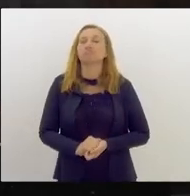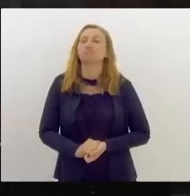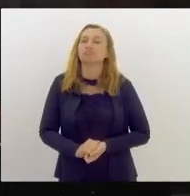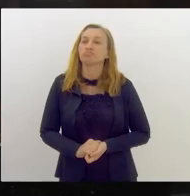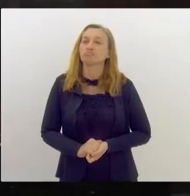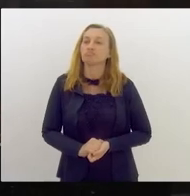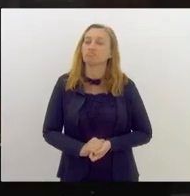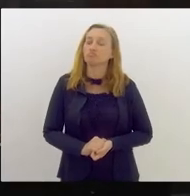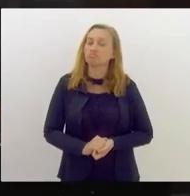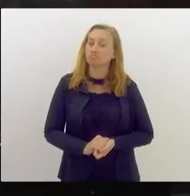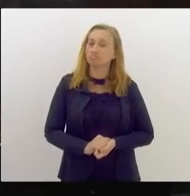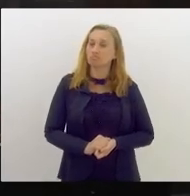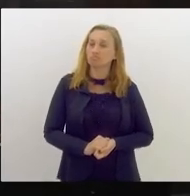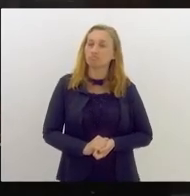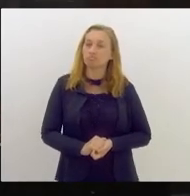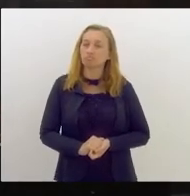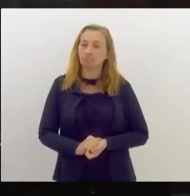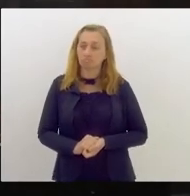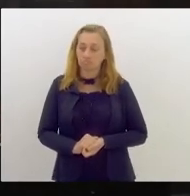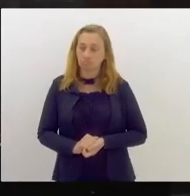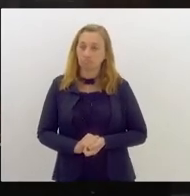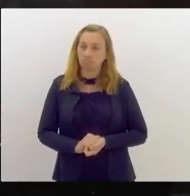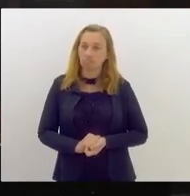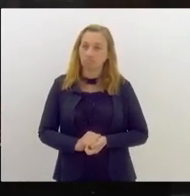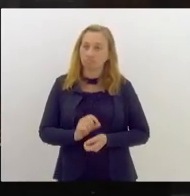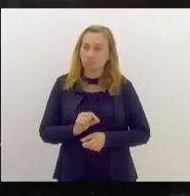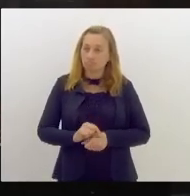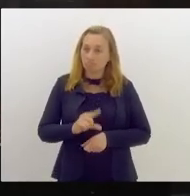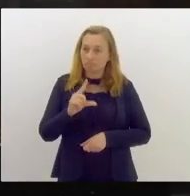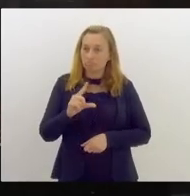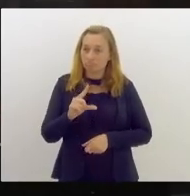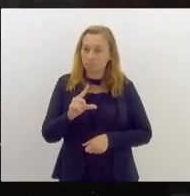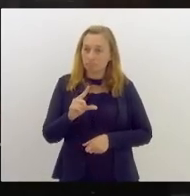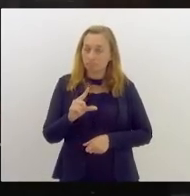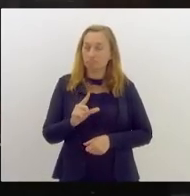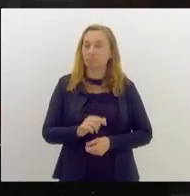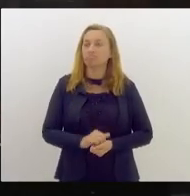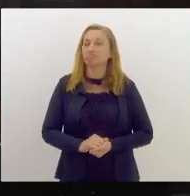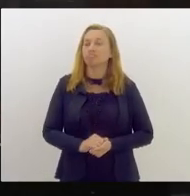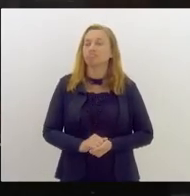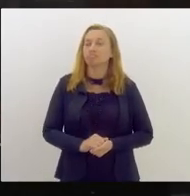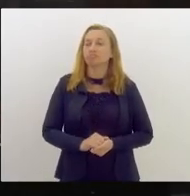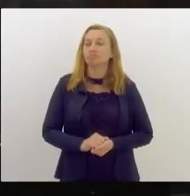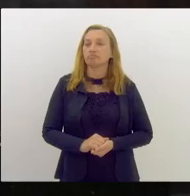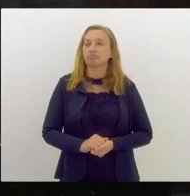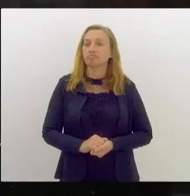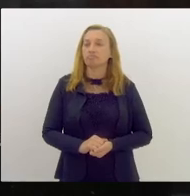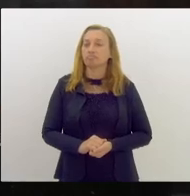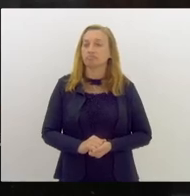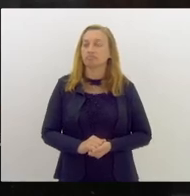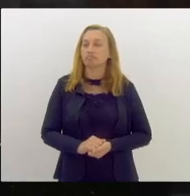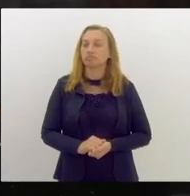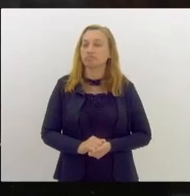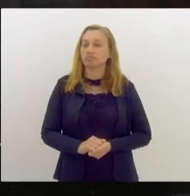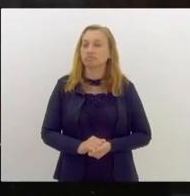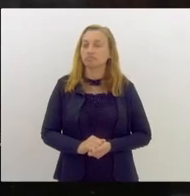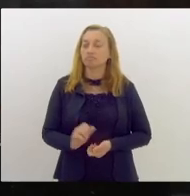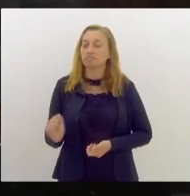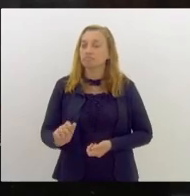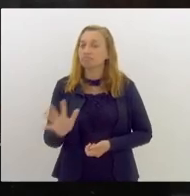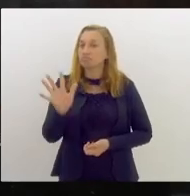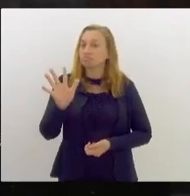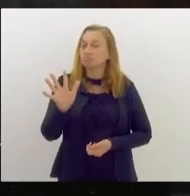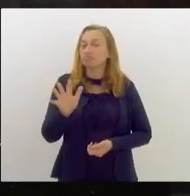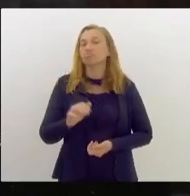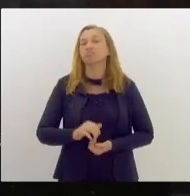excessiva ela aumenta a sonegação aumentando a